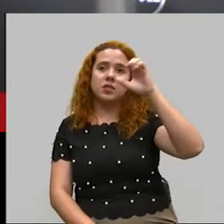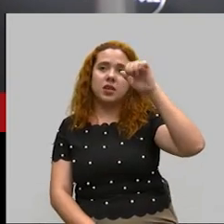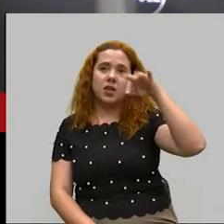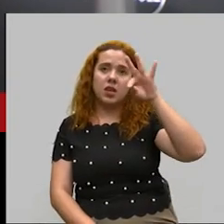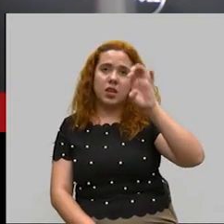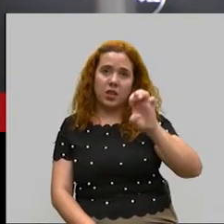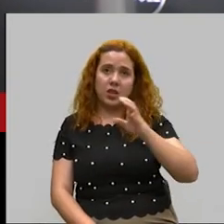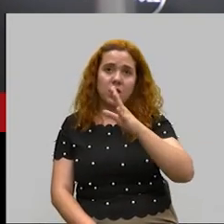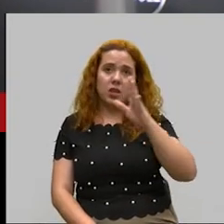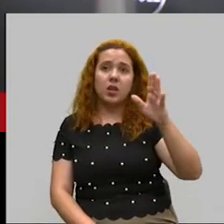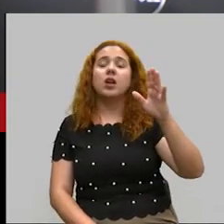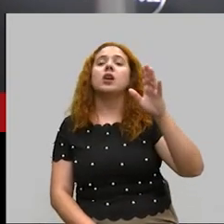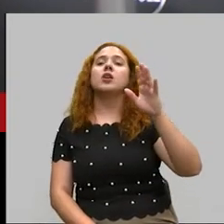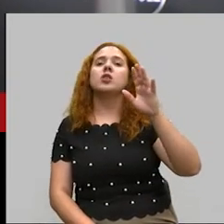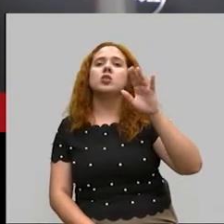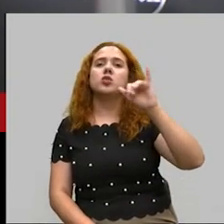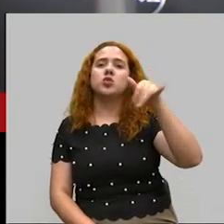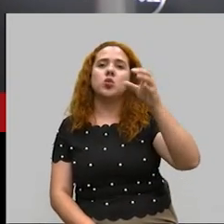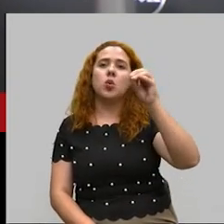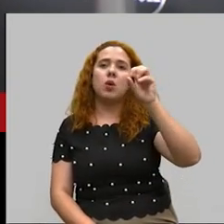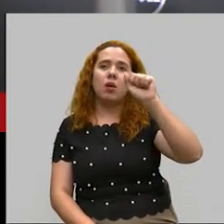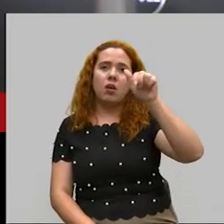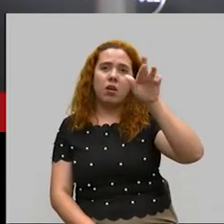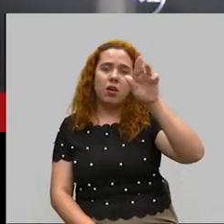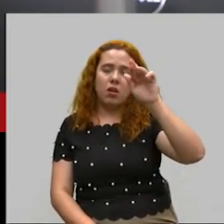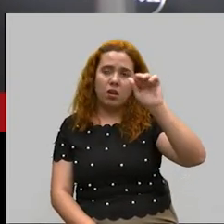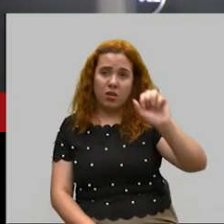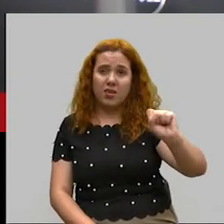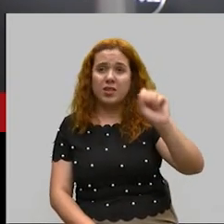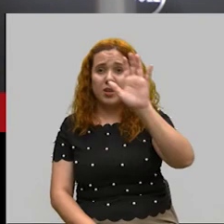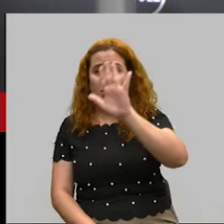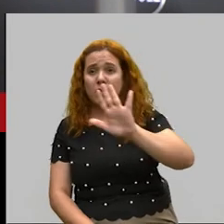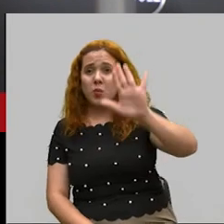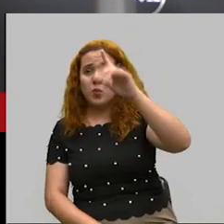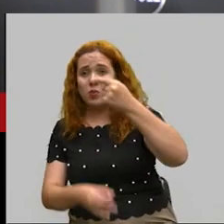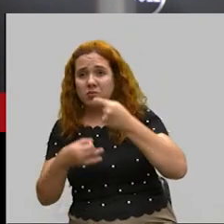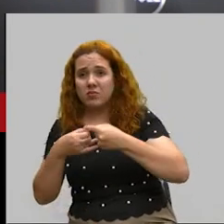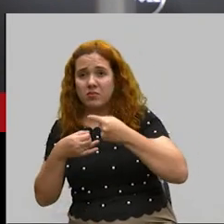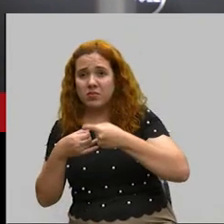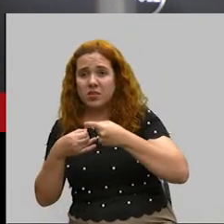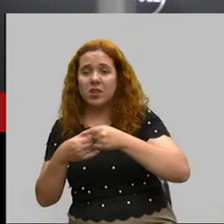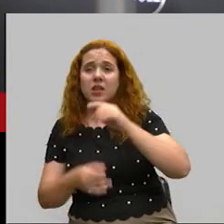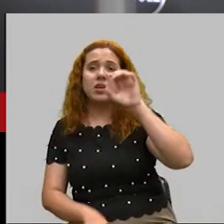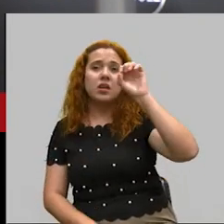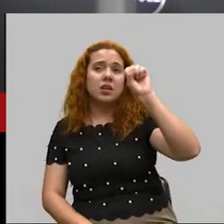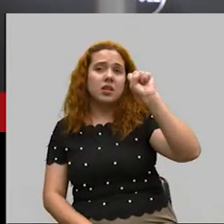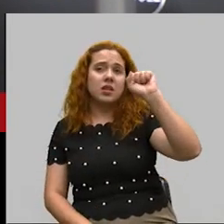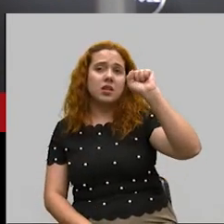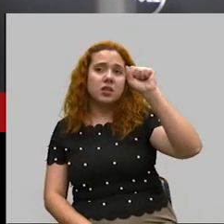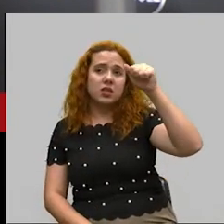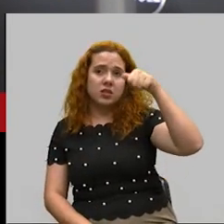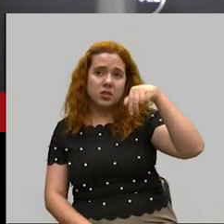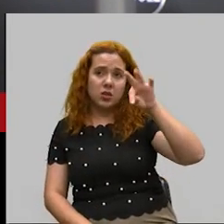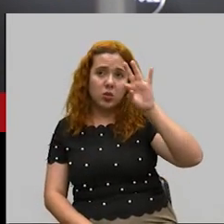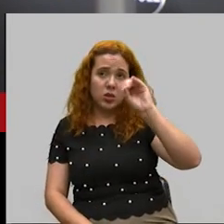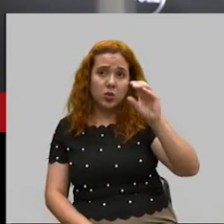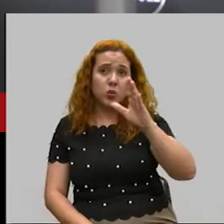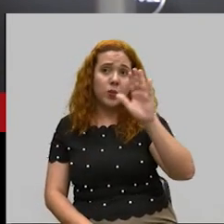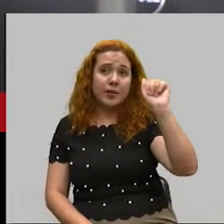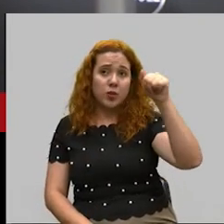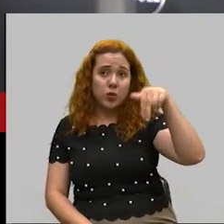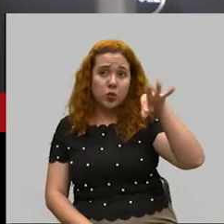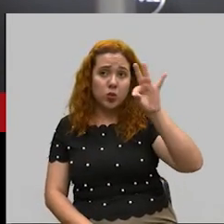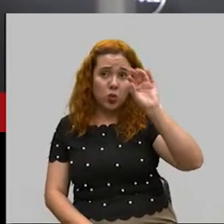Distrito de Santo Antônio do Pontal ela tem dois anexos um na comunidade dos bernardos